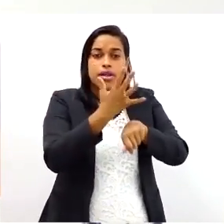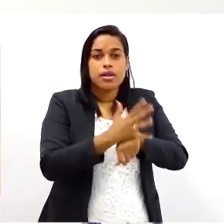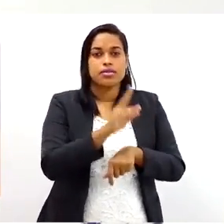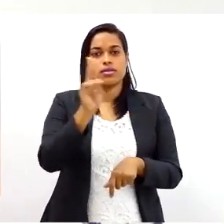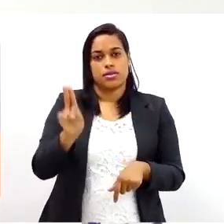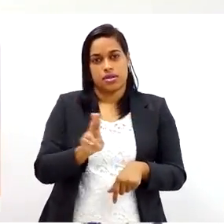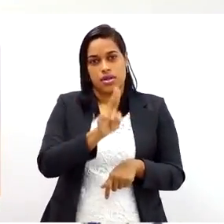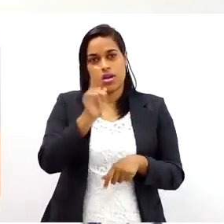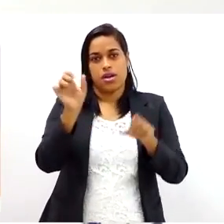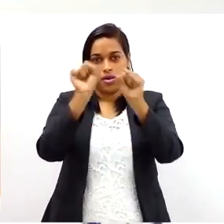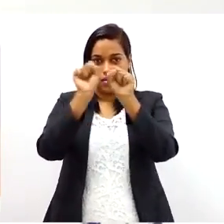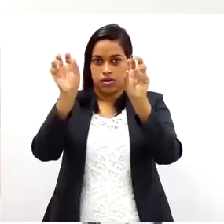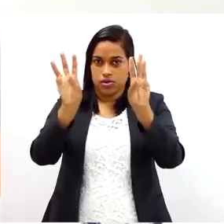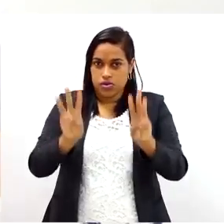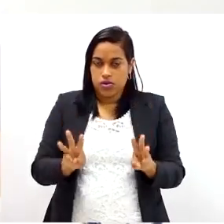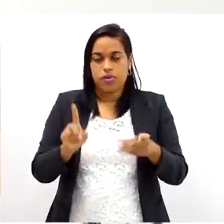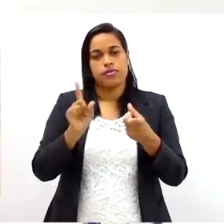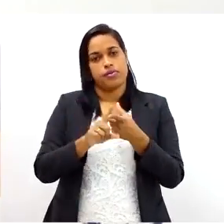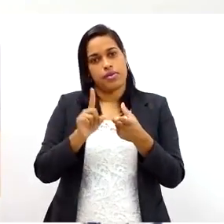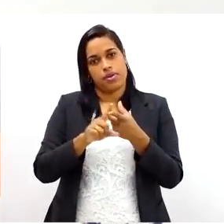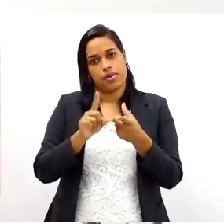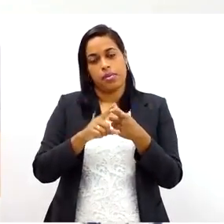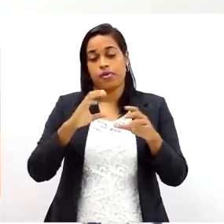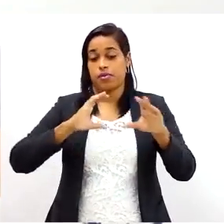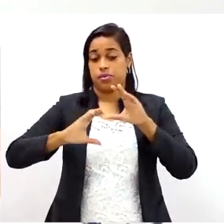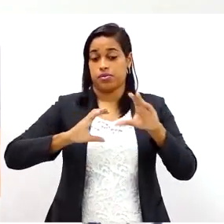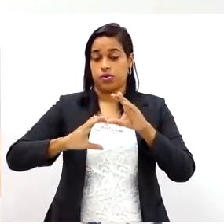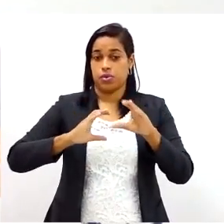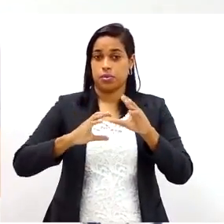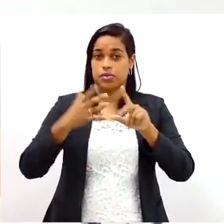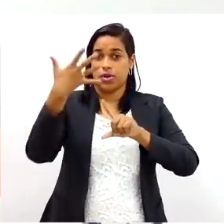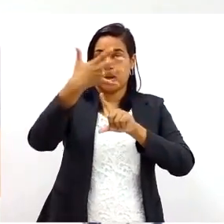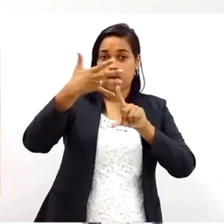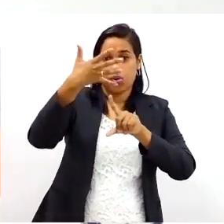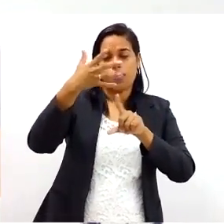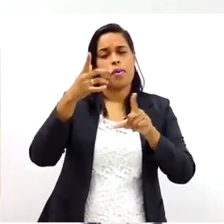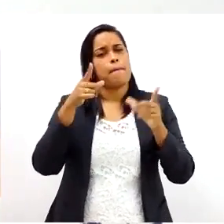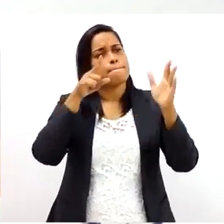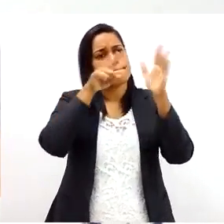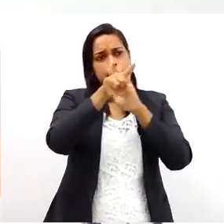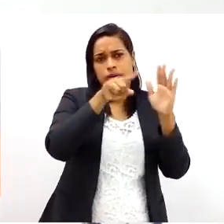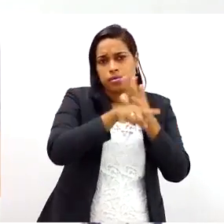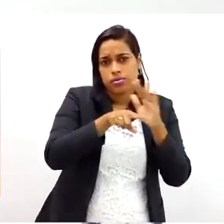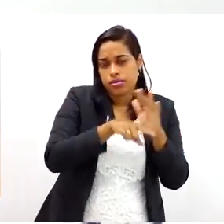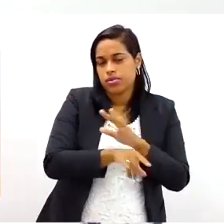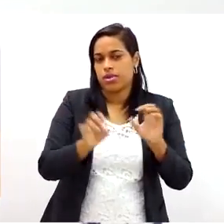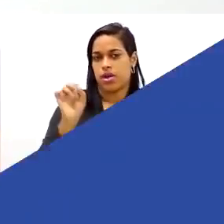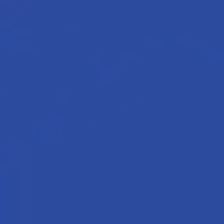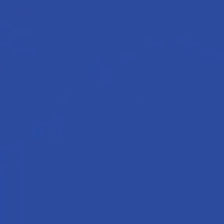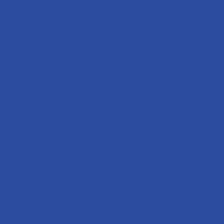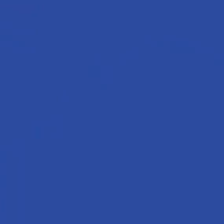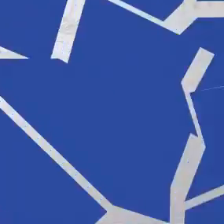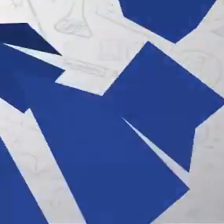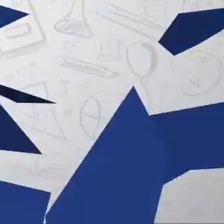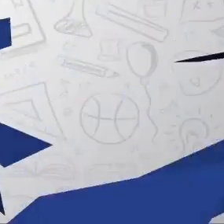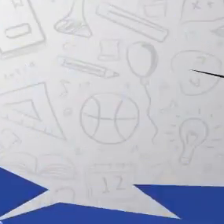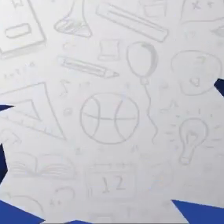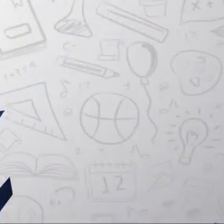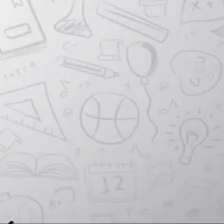aí o software de prototipagem e vamos nos comunicar lá no fórum para ver como está o andamento aí dessa prática. Até a próxima.